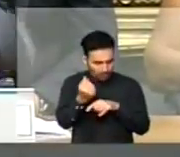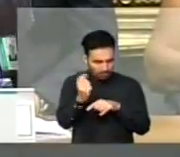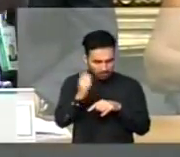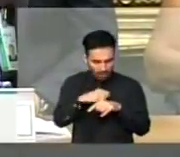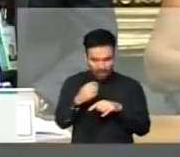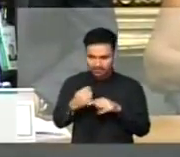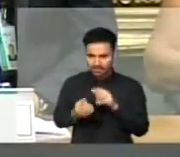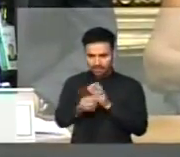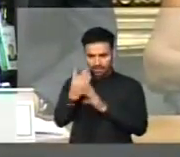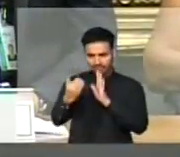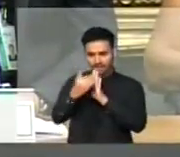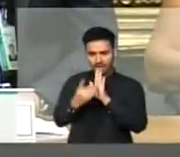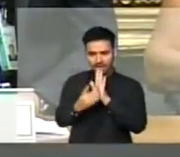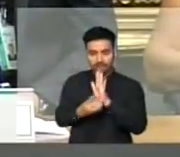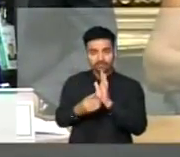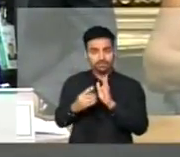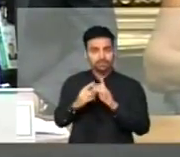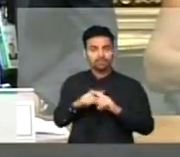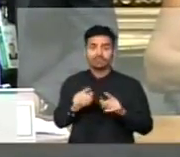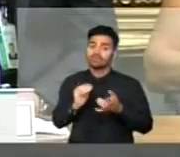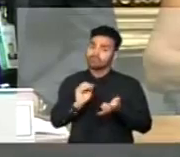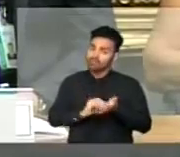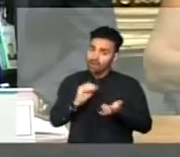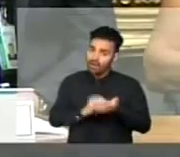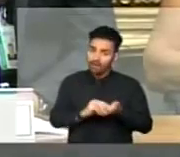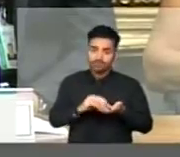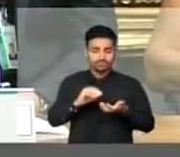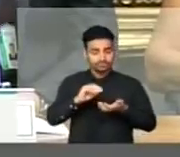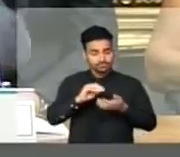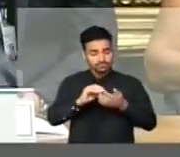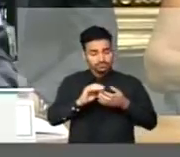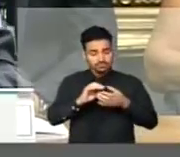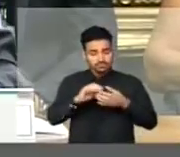presidencial sem autorização do Congresso Nacional.